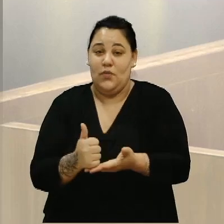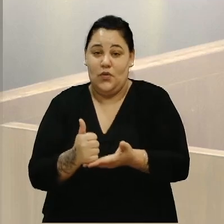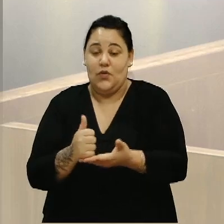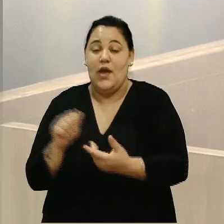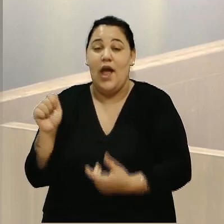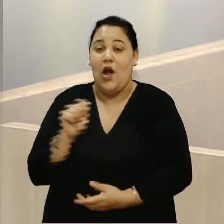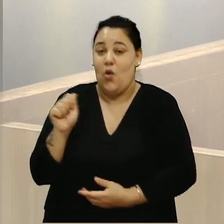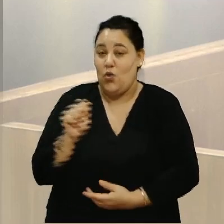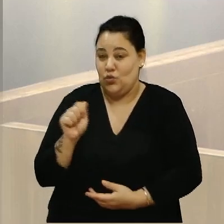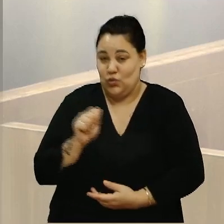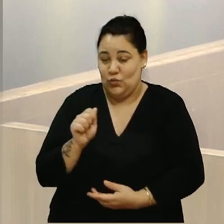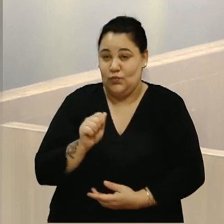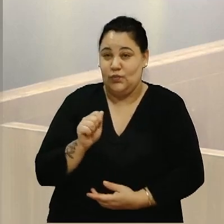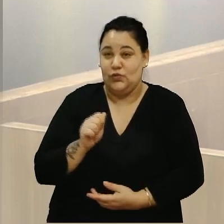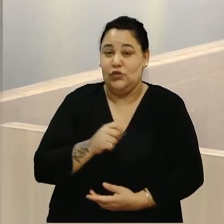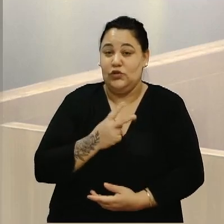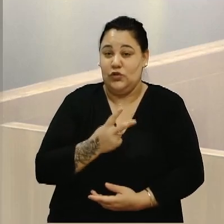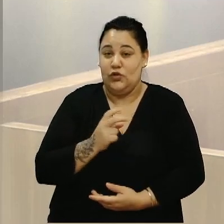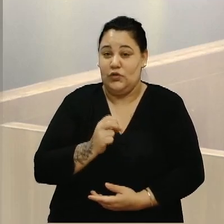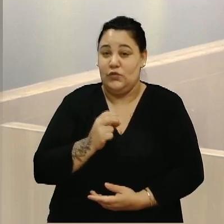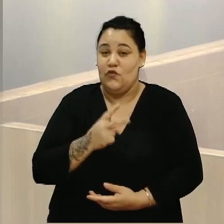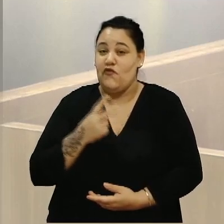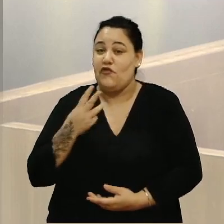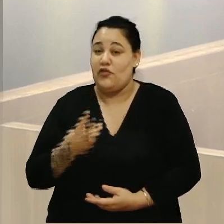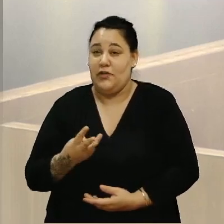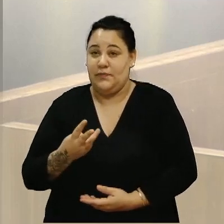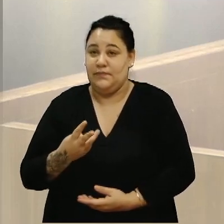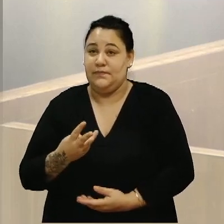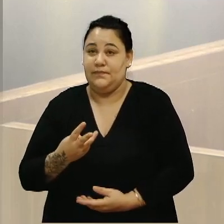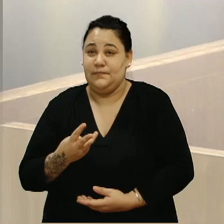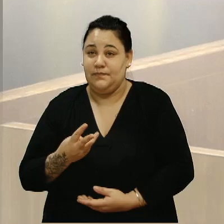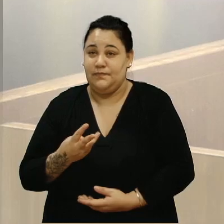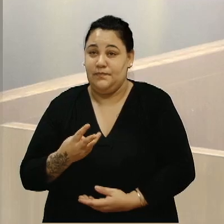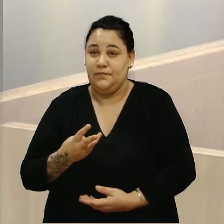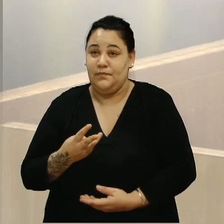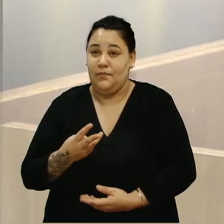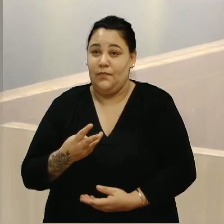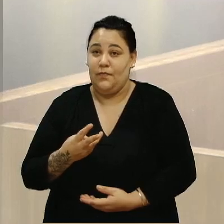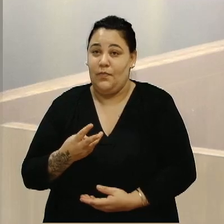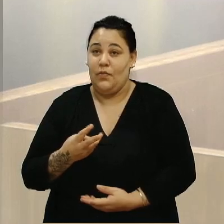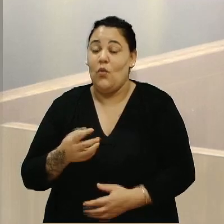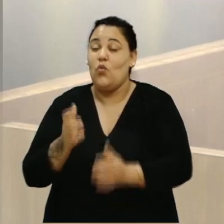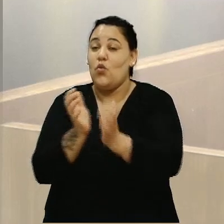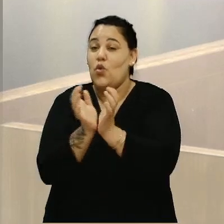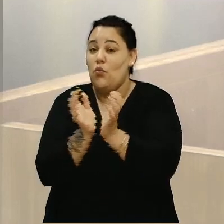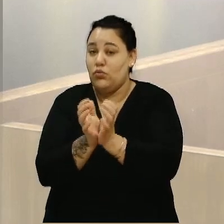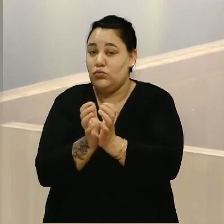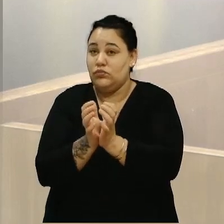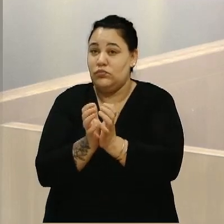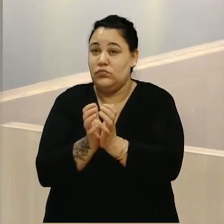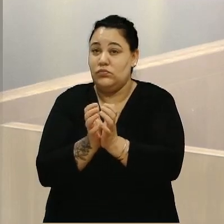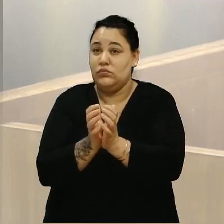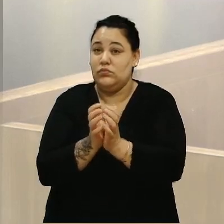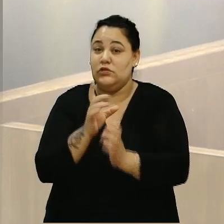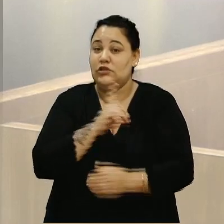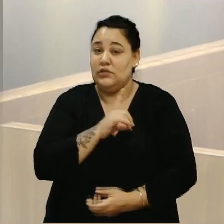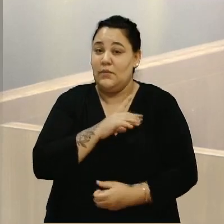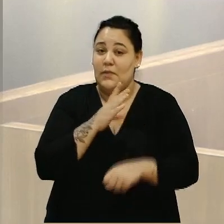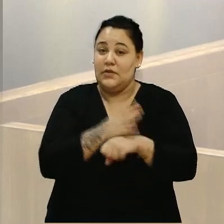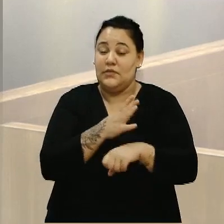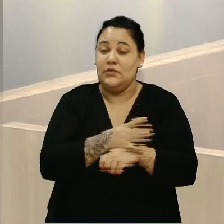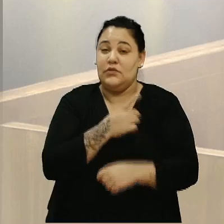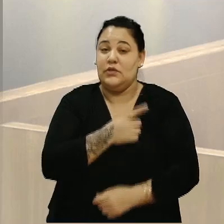agosto de 2023, uma frente que contou e conta com 13